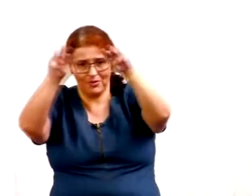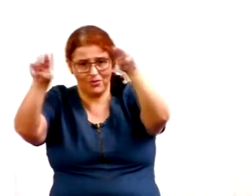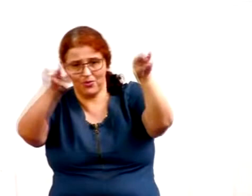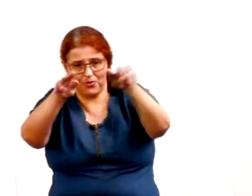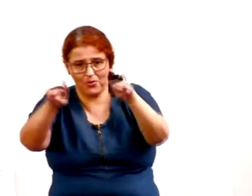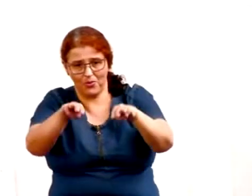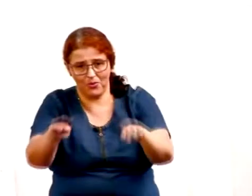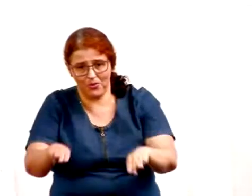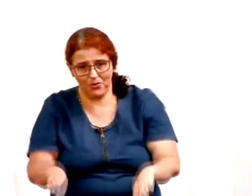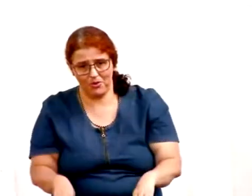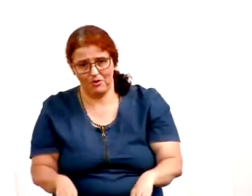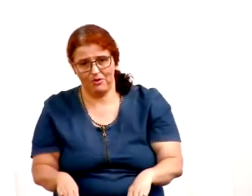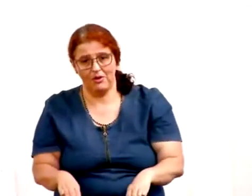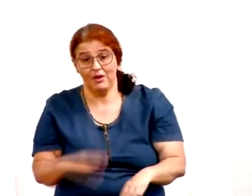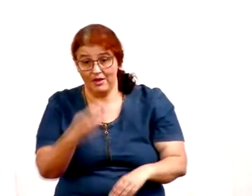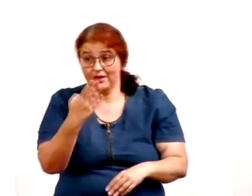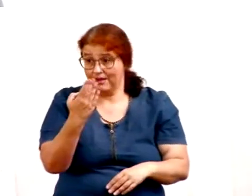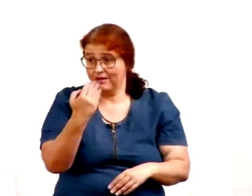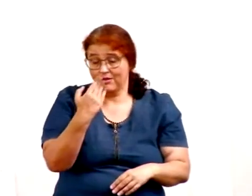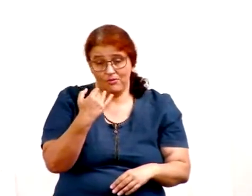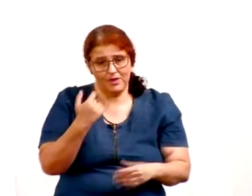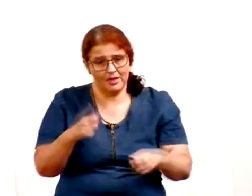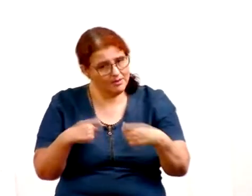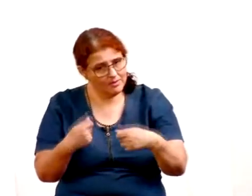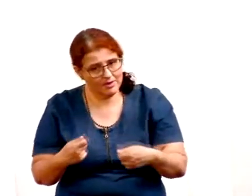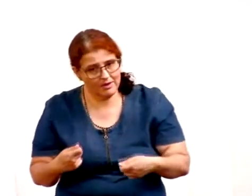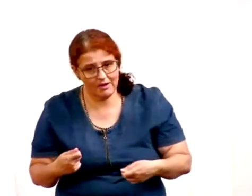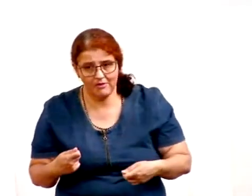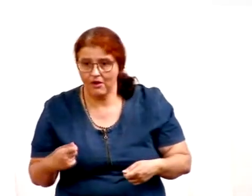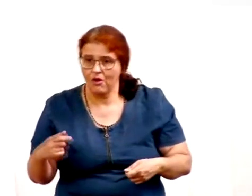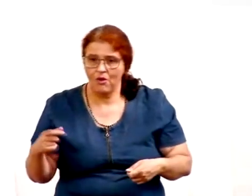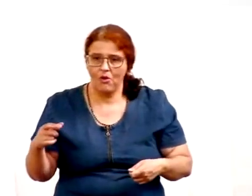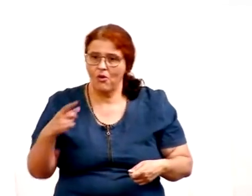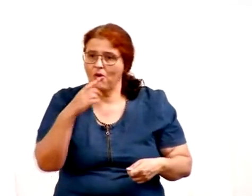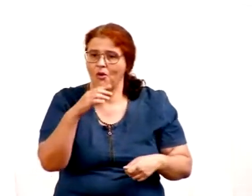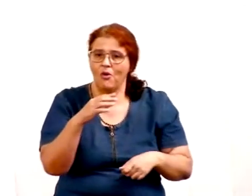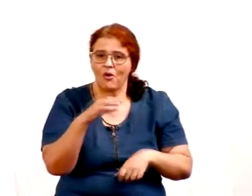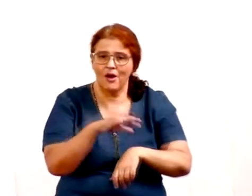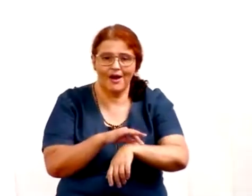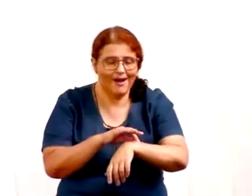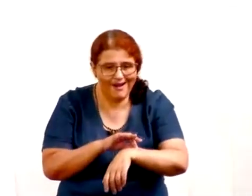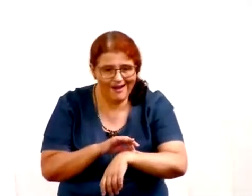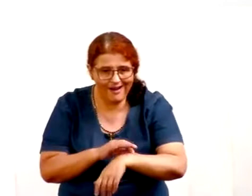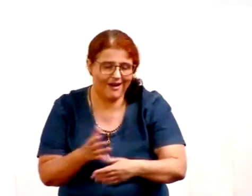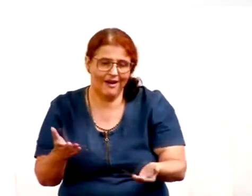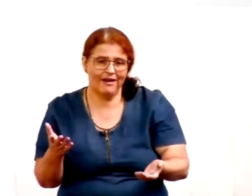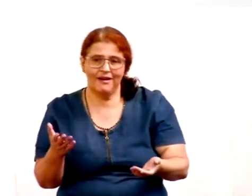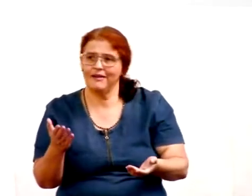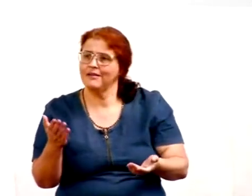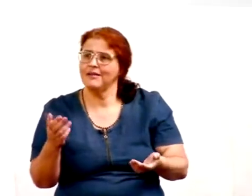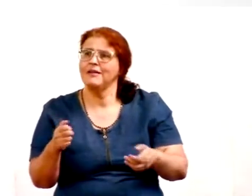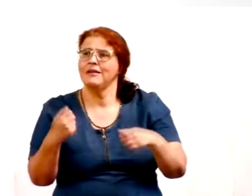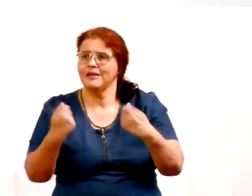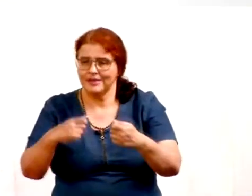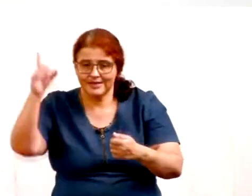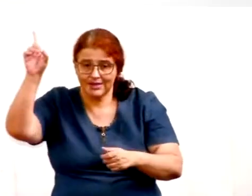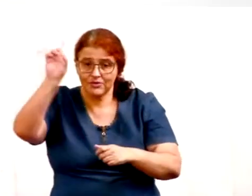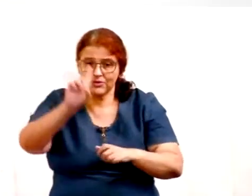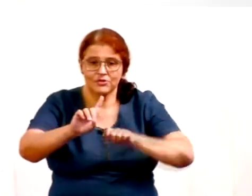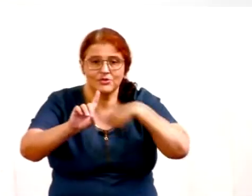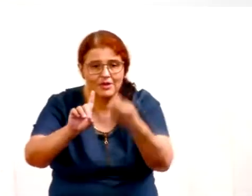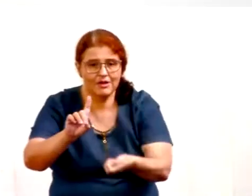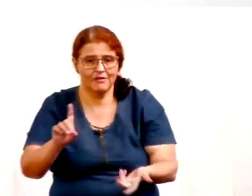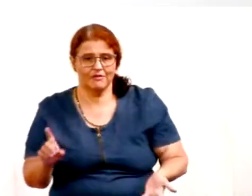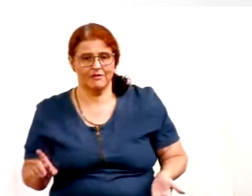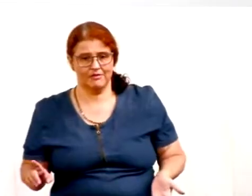e os apóstolos. Mas nós estamos então diante dessa história que é tomada como exemplo para trazer uma